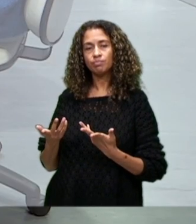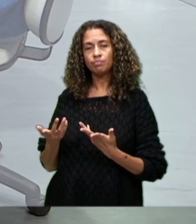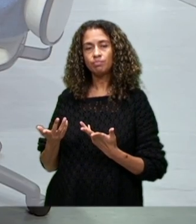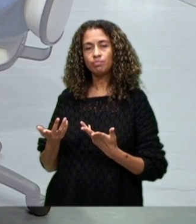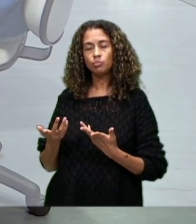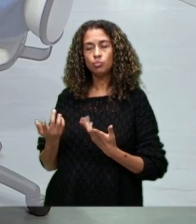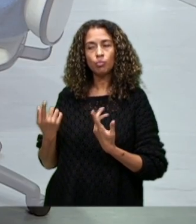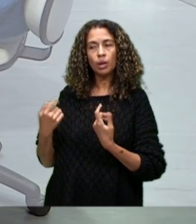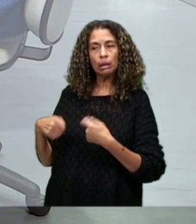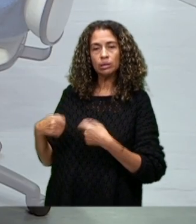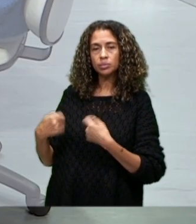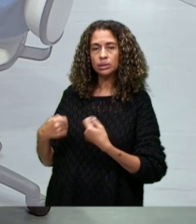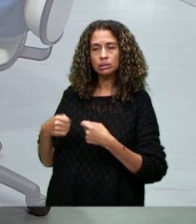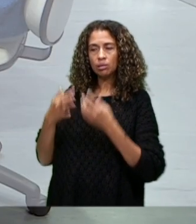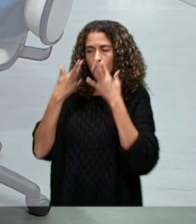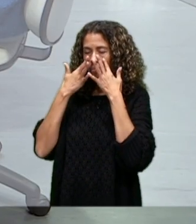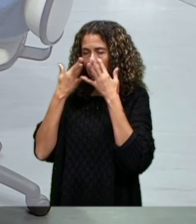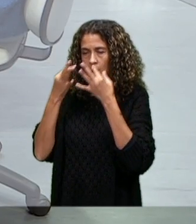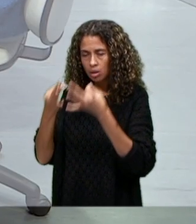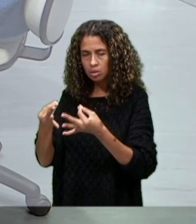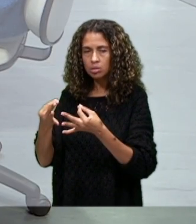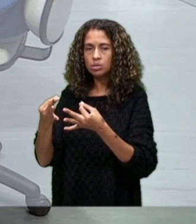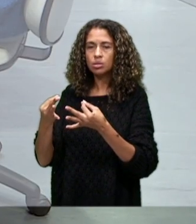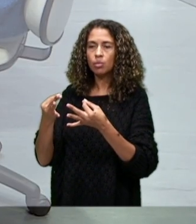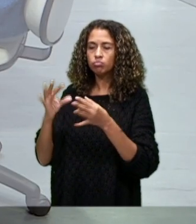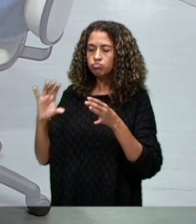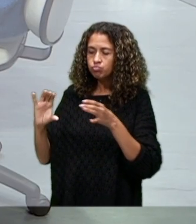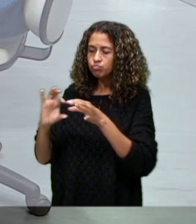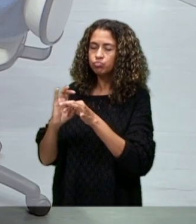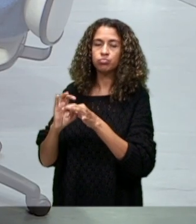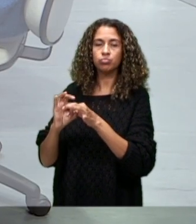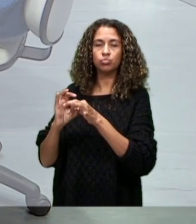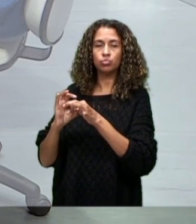A necessidade que se tem de olhar para a coisa de forma integrada.